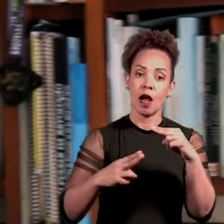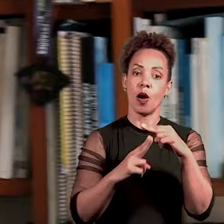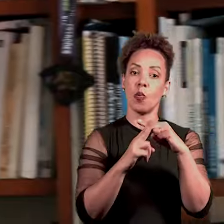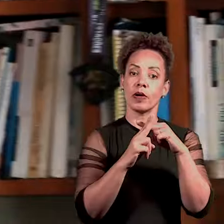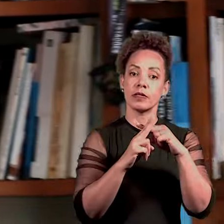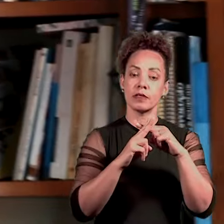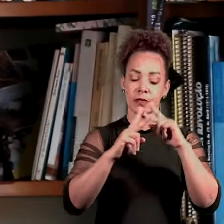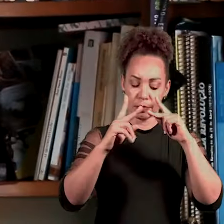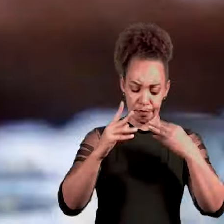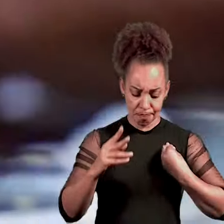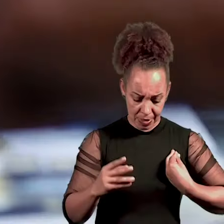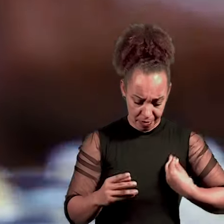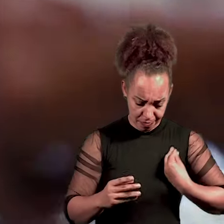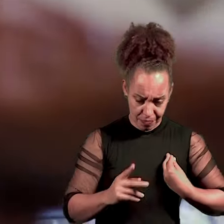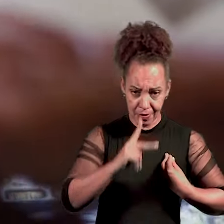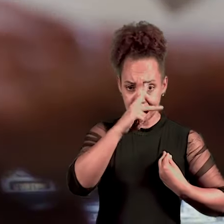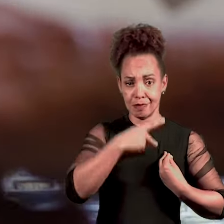Eu caminhei com ela.